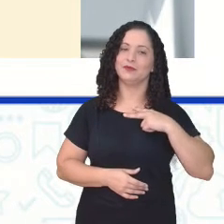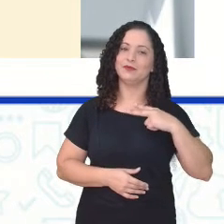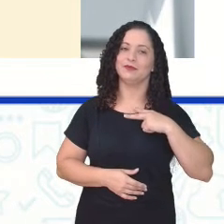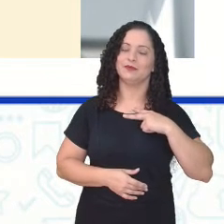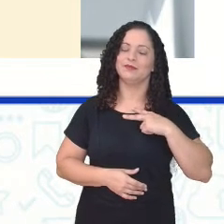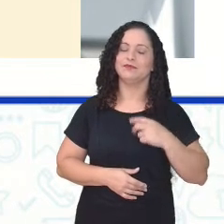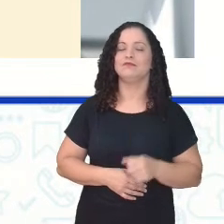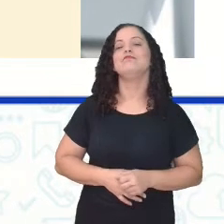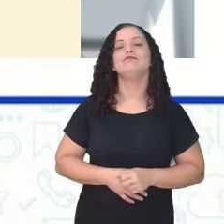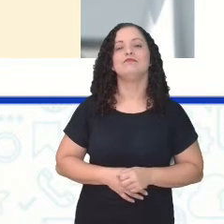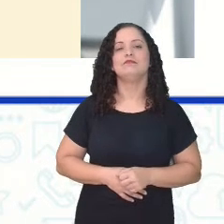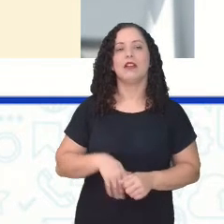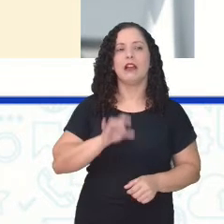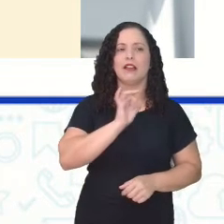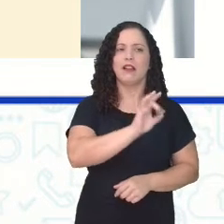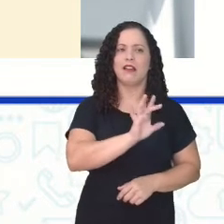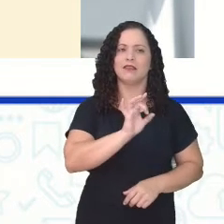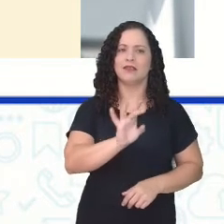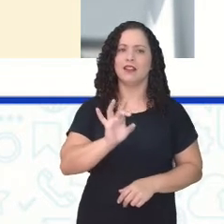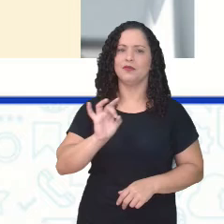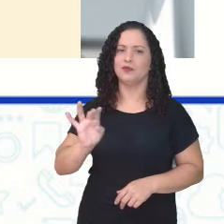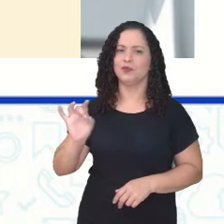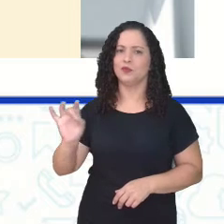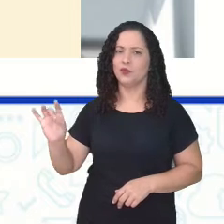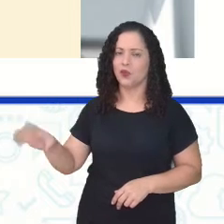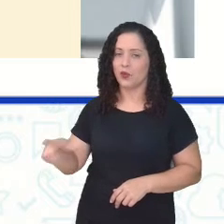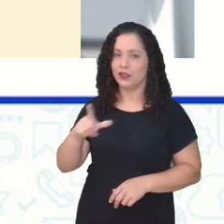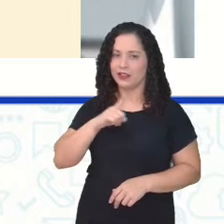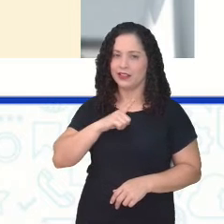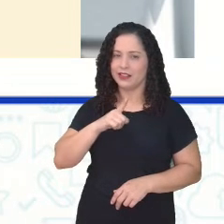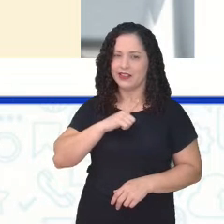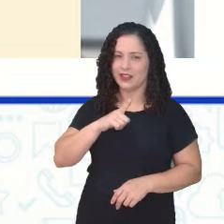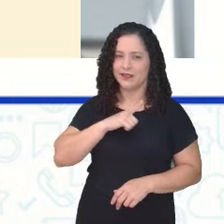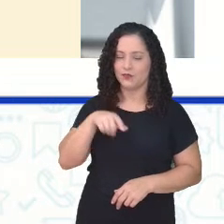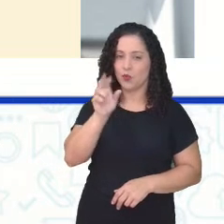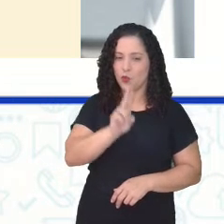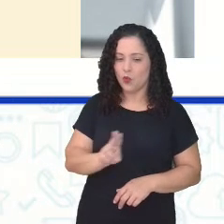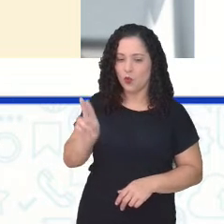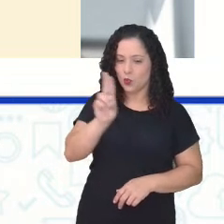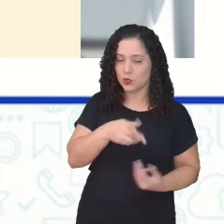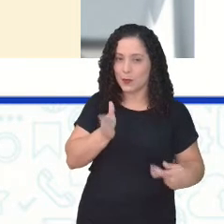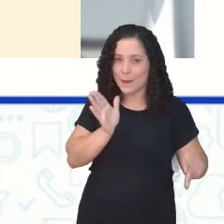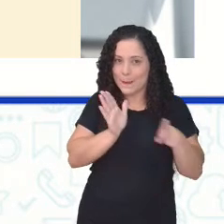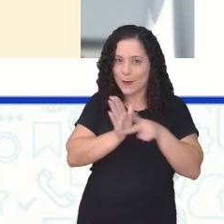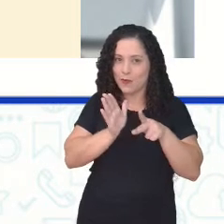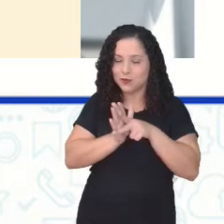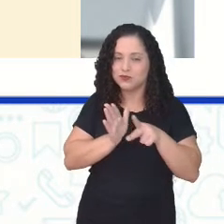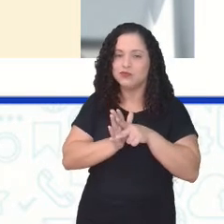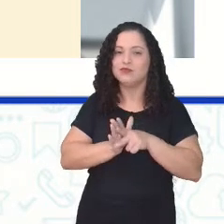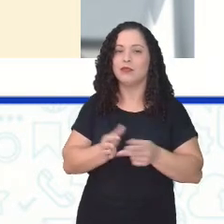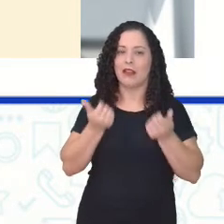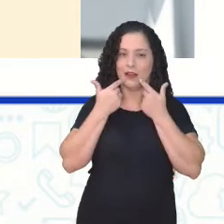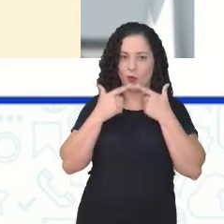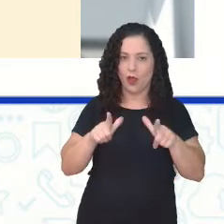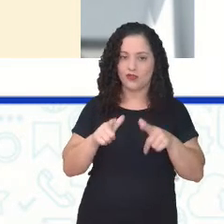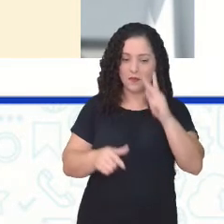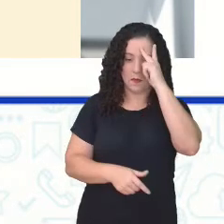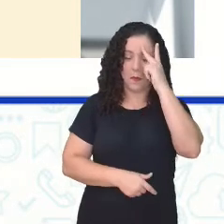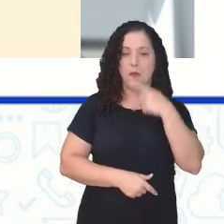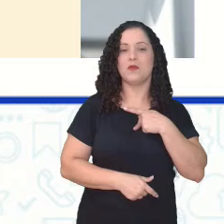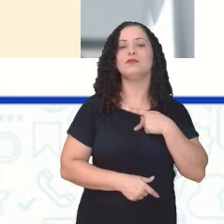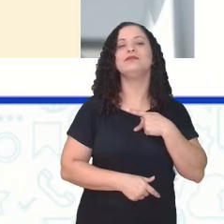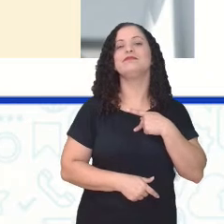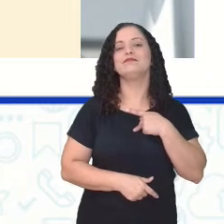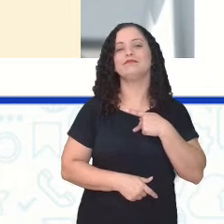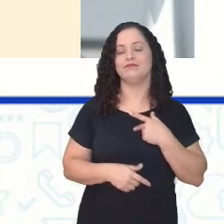Então, cada indivíduo tem um uso específico da linguagem, tem a sua linguagem.